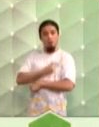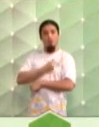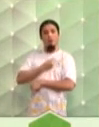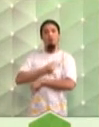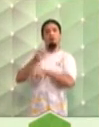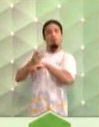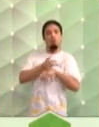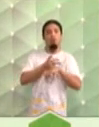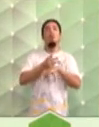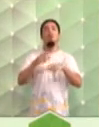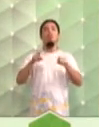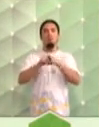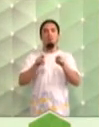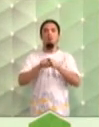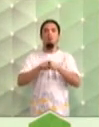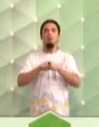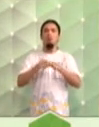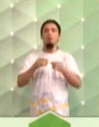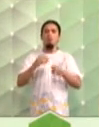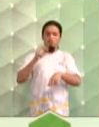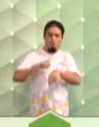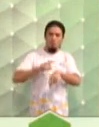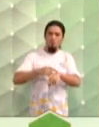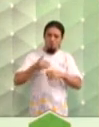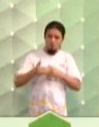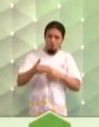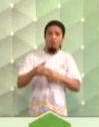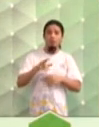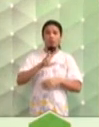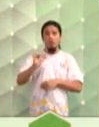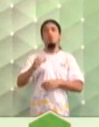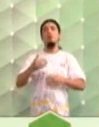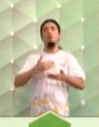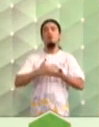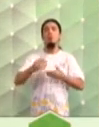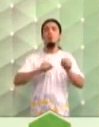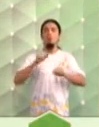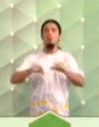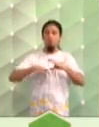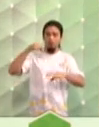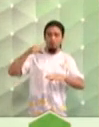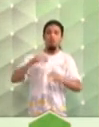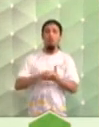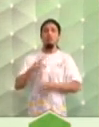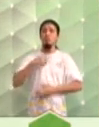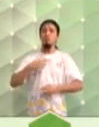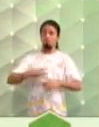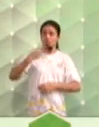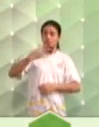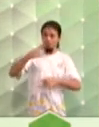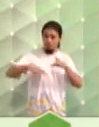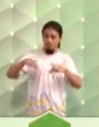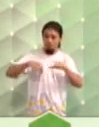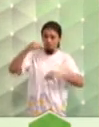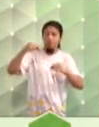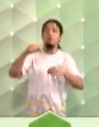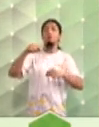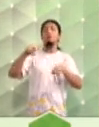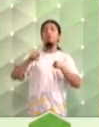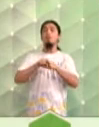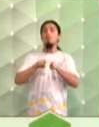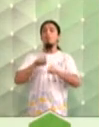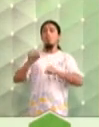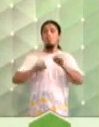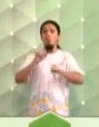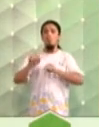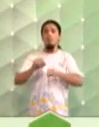daqui a pouquinho o sorteio. São 10 prêmios, são 6 prêmios de R$5.000, 3 prêmios de R$10.000 e um prêmio